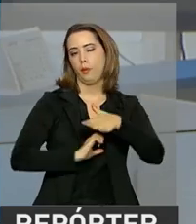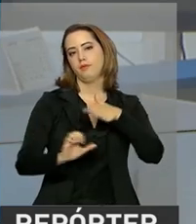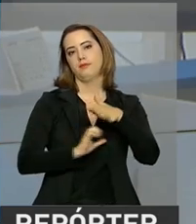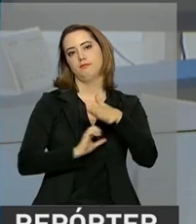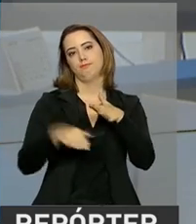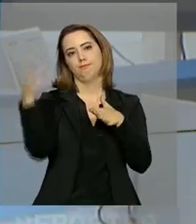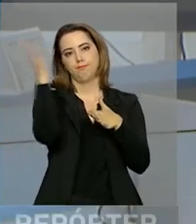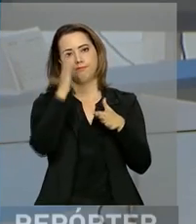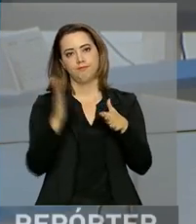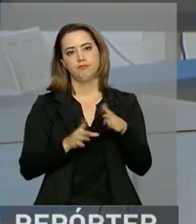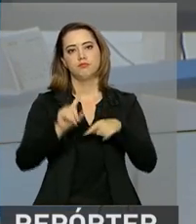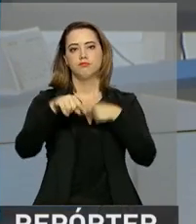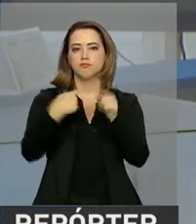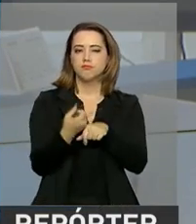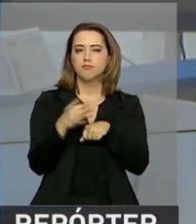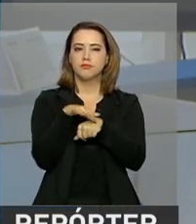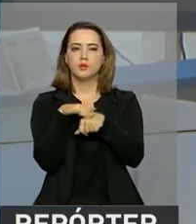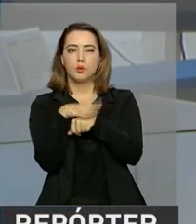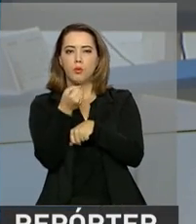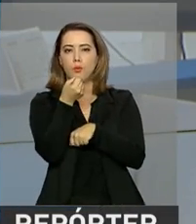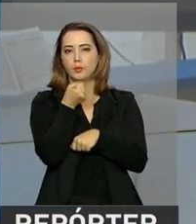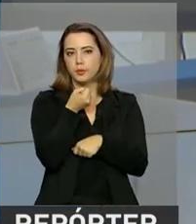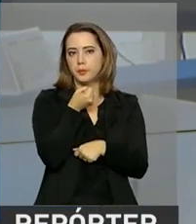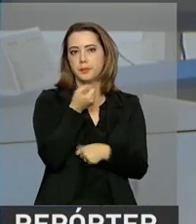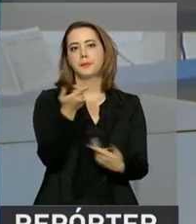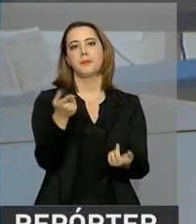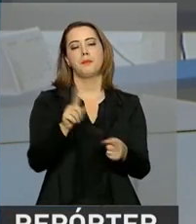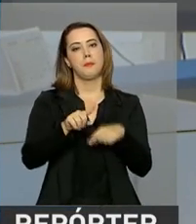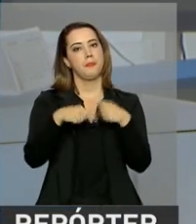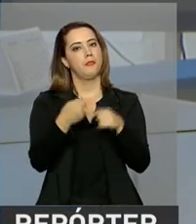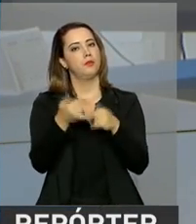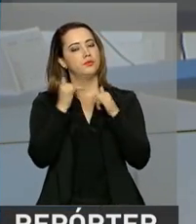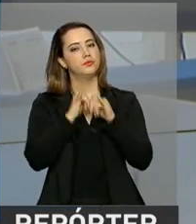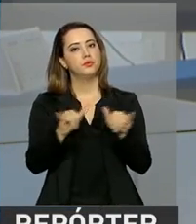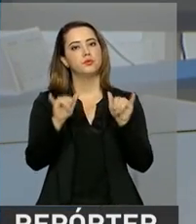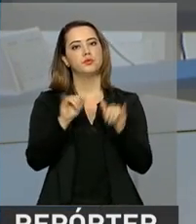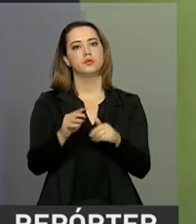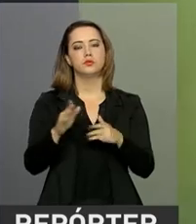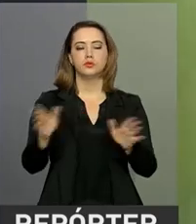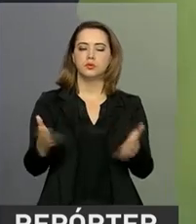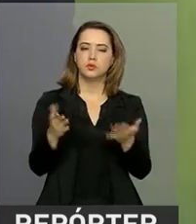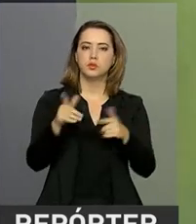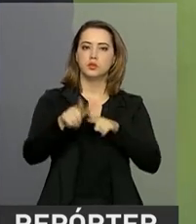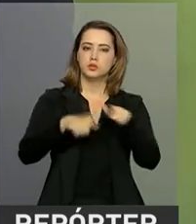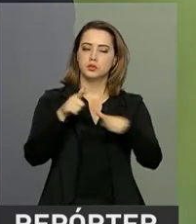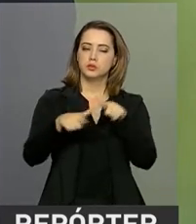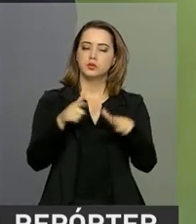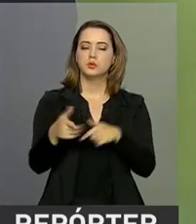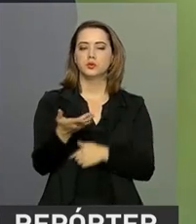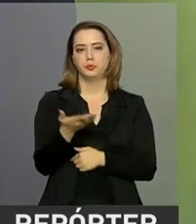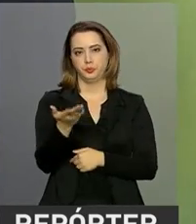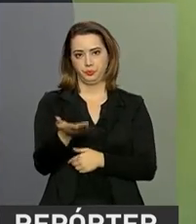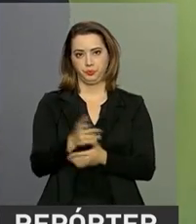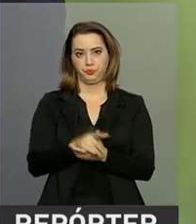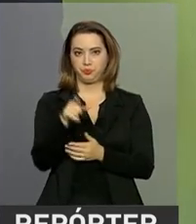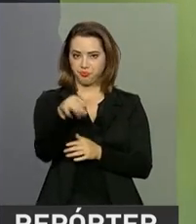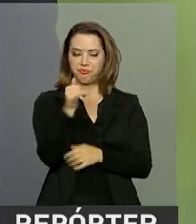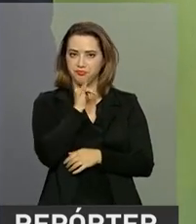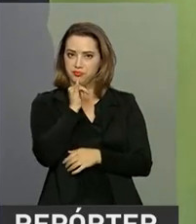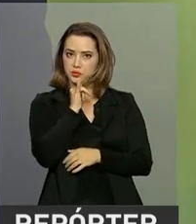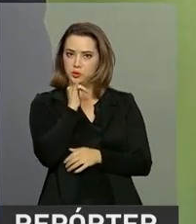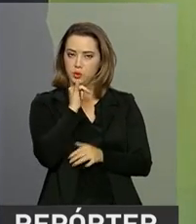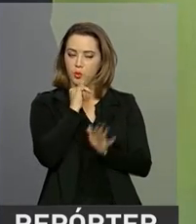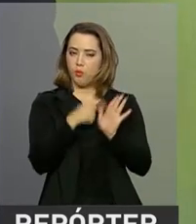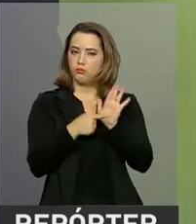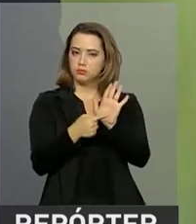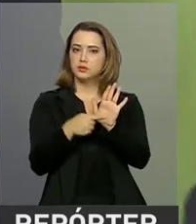evento o presidente conversou rapidamente com a imprensa e falou da geração de empregos na região ISO pode ser um exemplo para o país porque o que